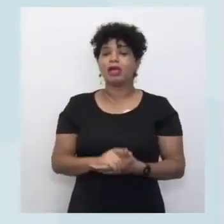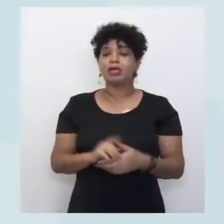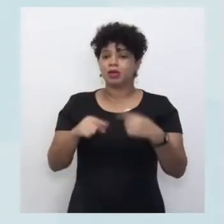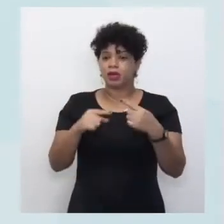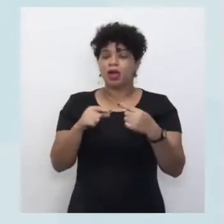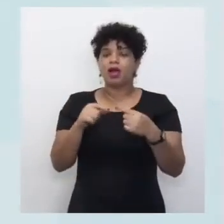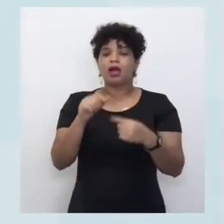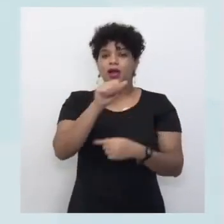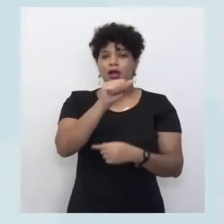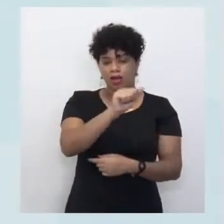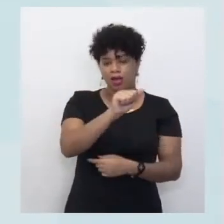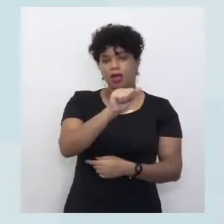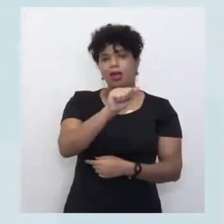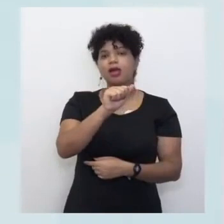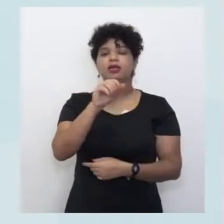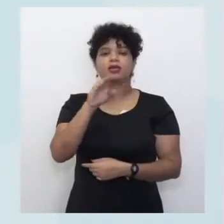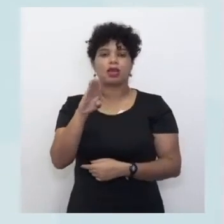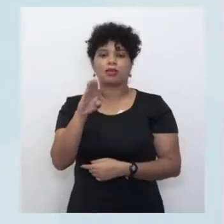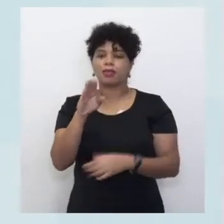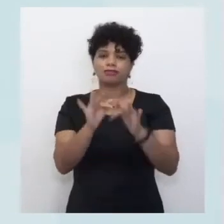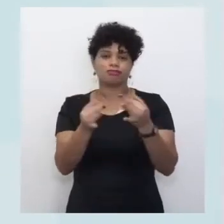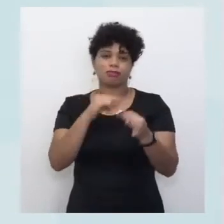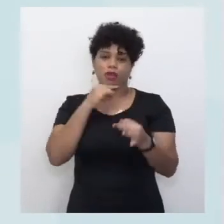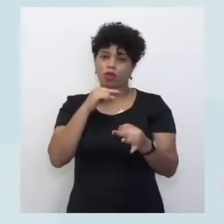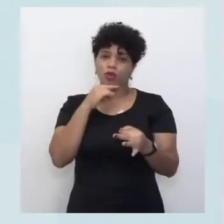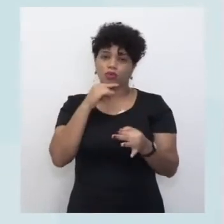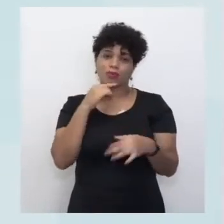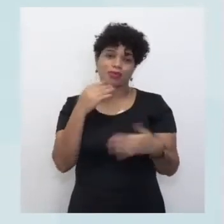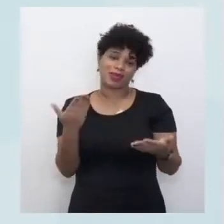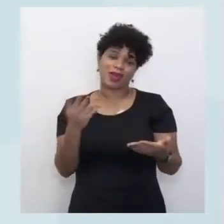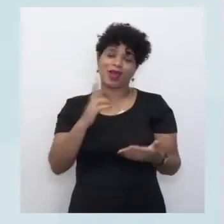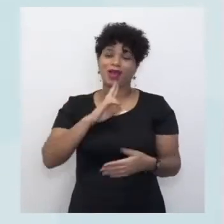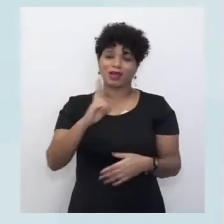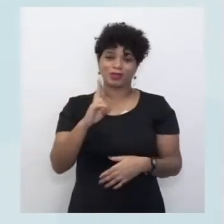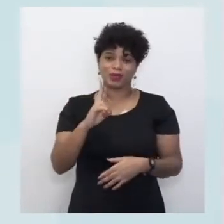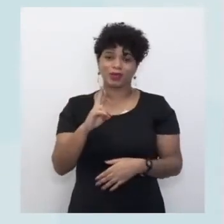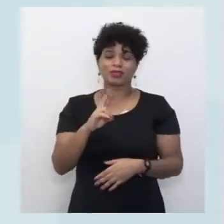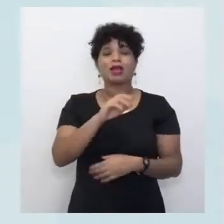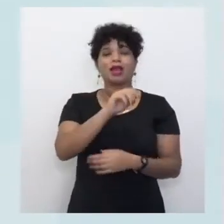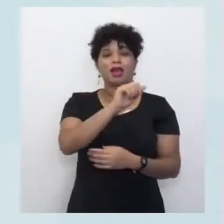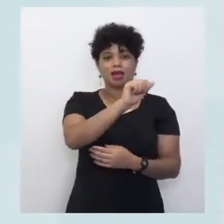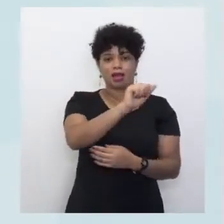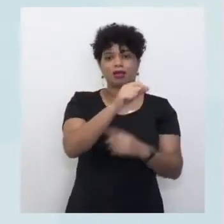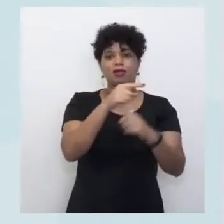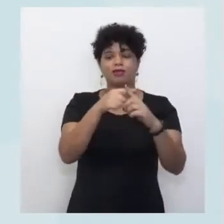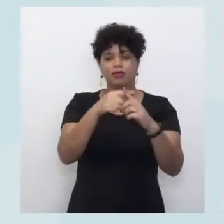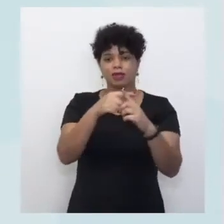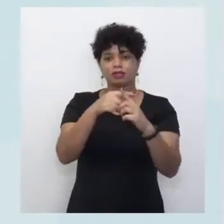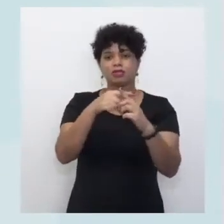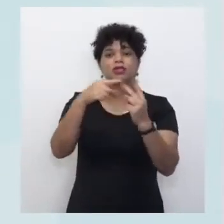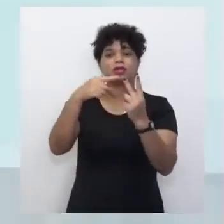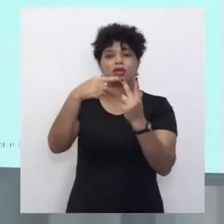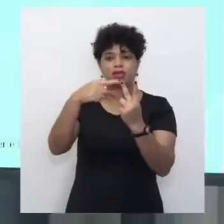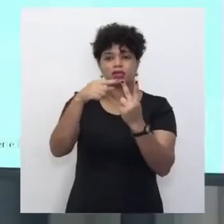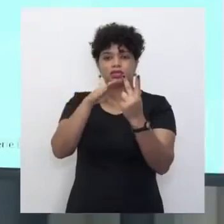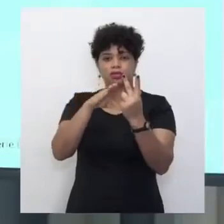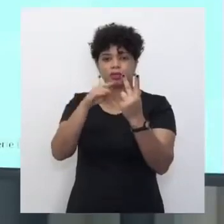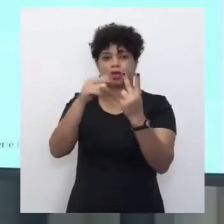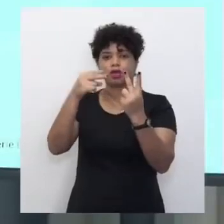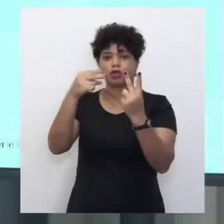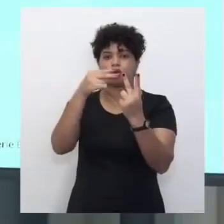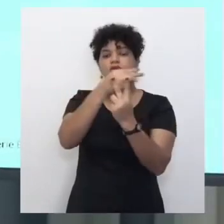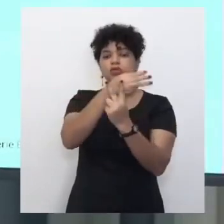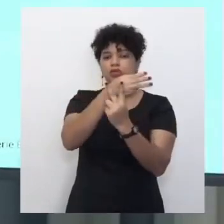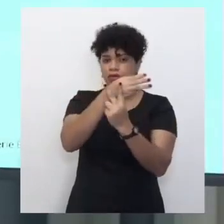não é possível simplificar, então esta é a nossa resposta. Lembrando, é claro que o B não pode ser